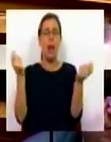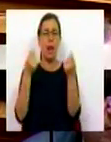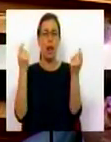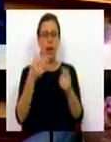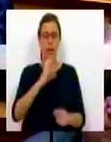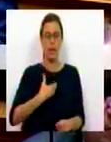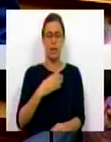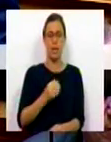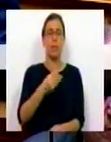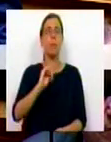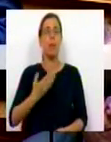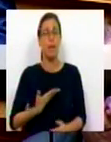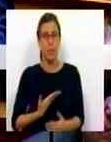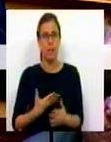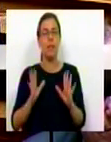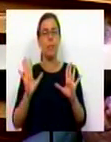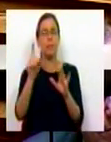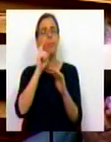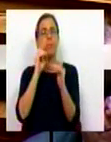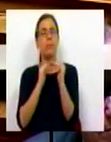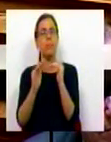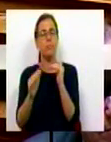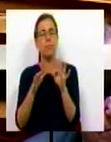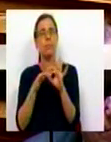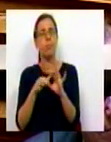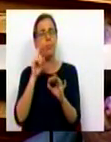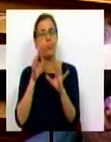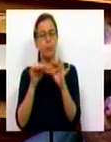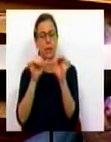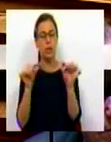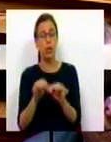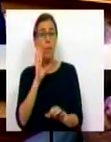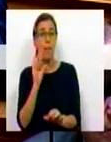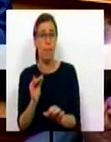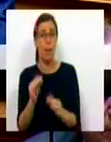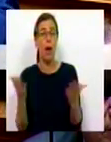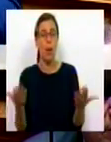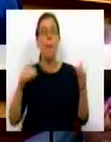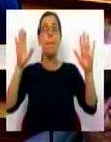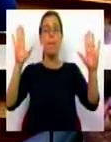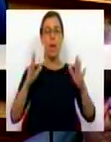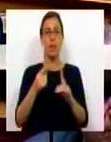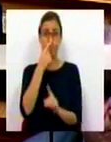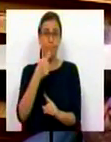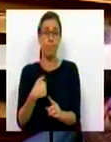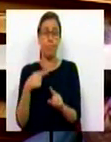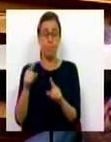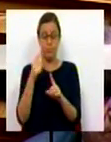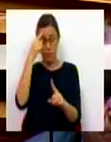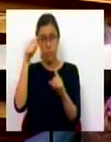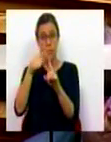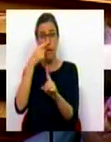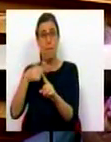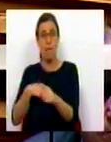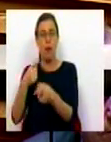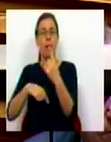por CDS e por PSD, foi a estabilização e a consolidação do sistema financeiro. Mas não só falharam essa meta,